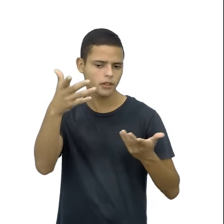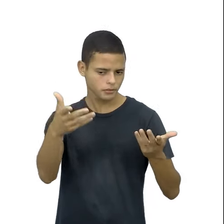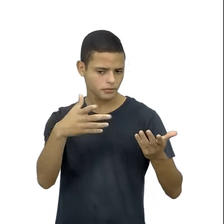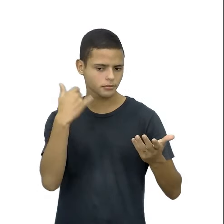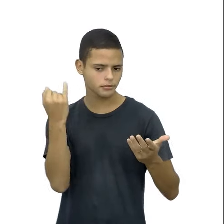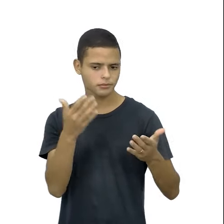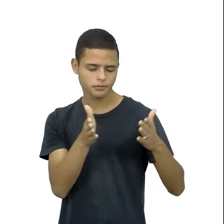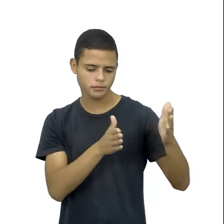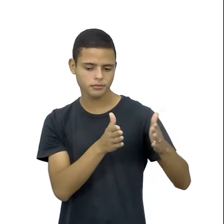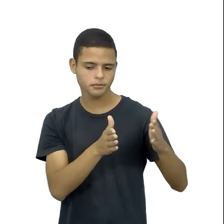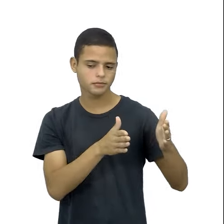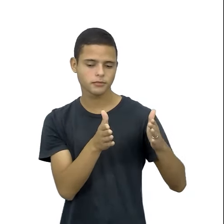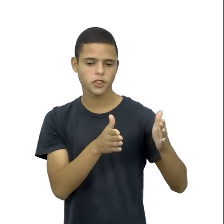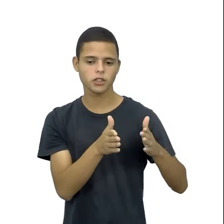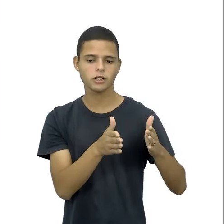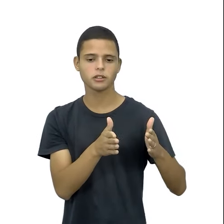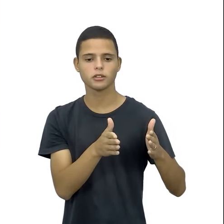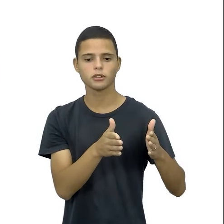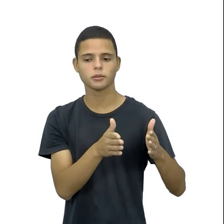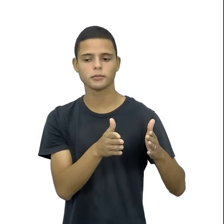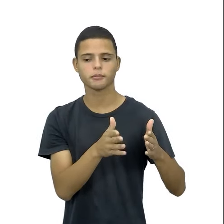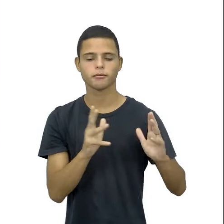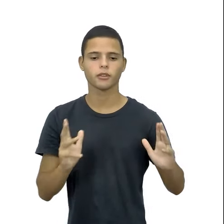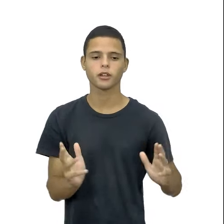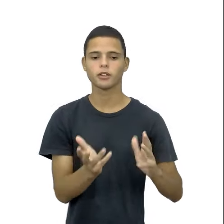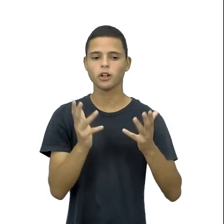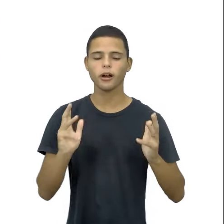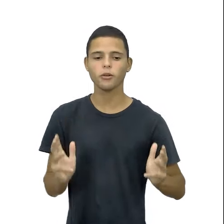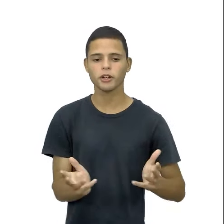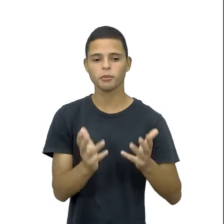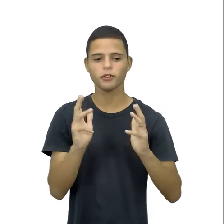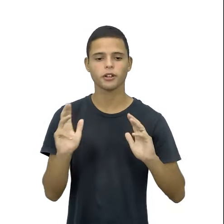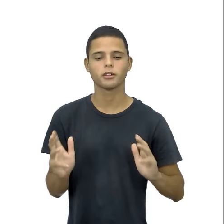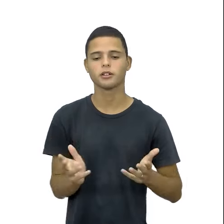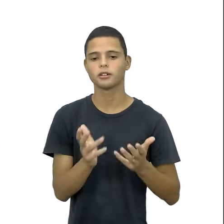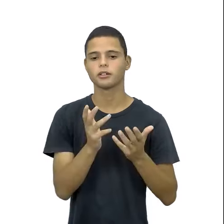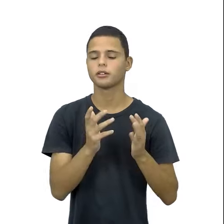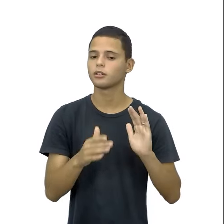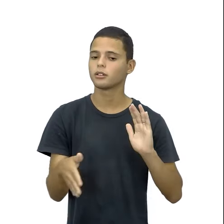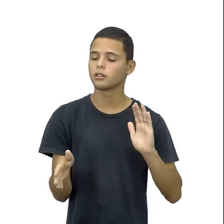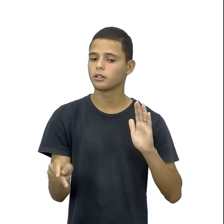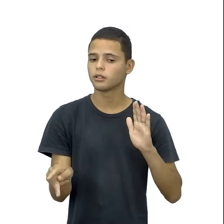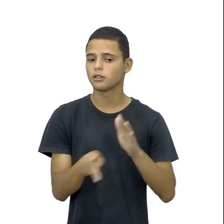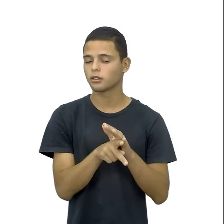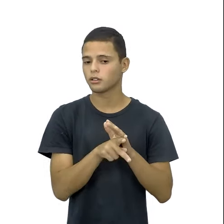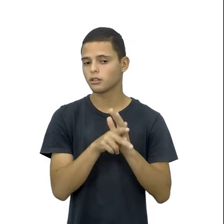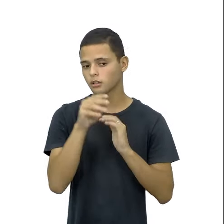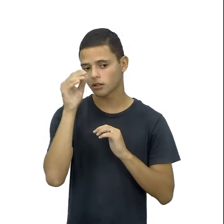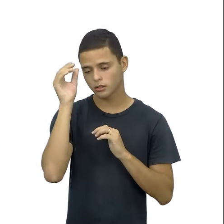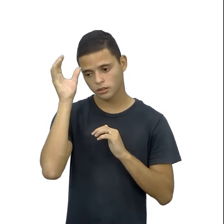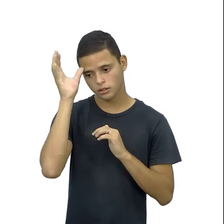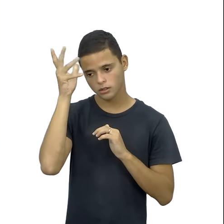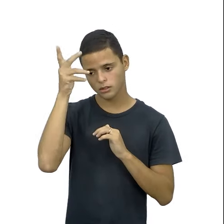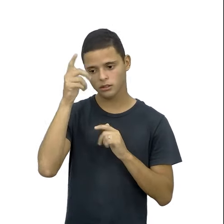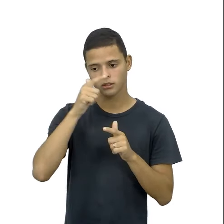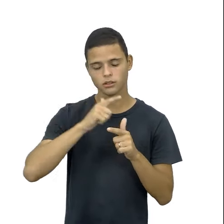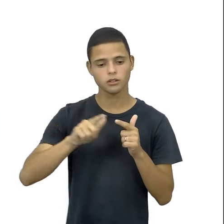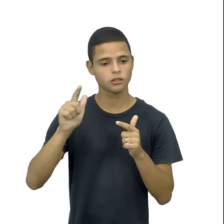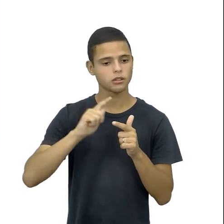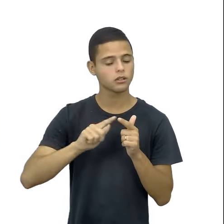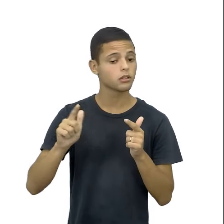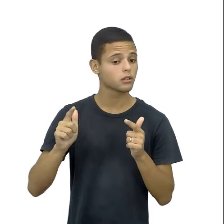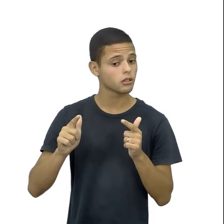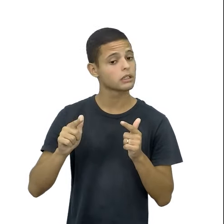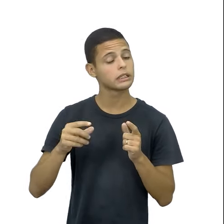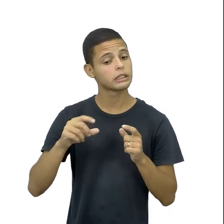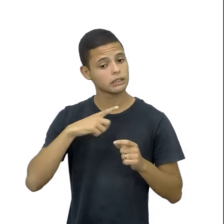Nesse momento, os estudantes estão sendo estimulados a desenvolverem suas estratégias próprias para a resolução. A gente também acho que tem